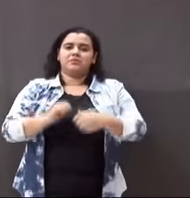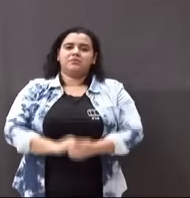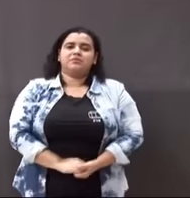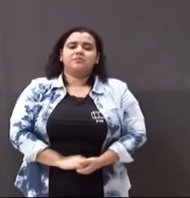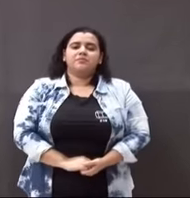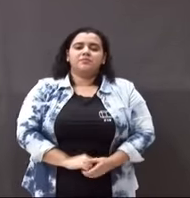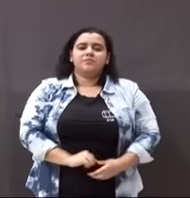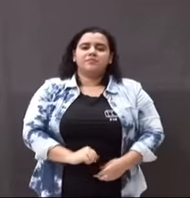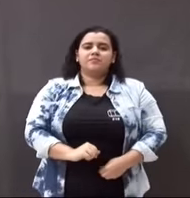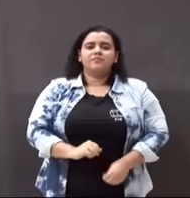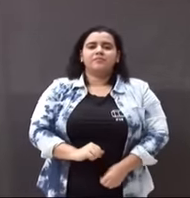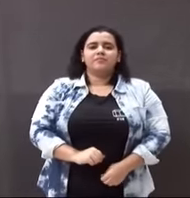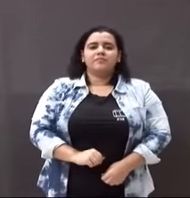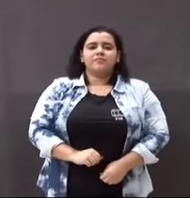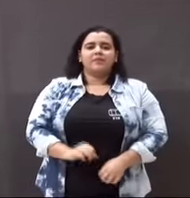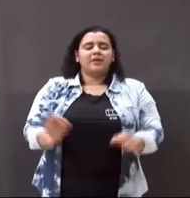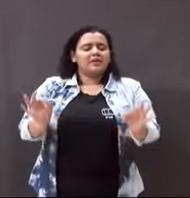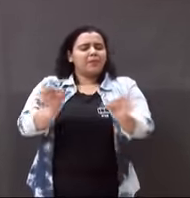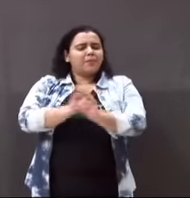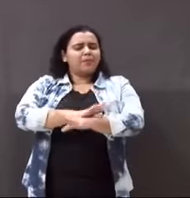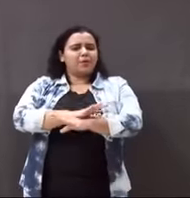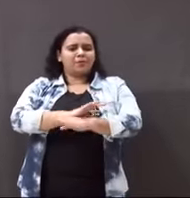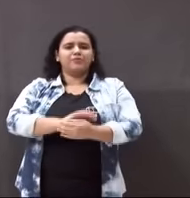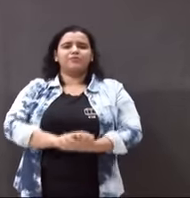já está pronto, fica de pé.